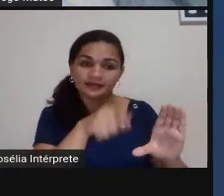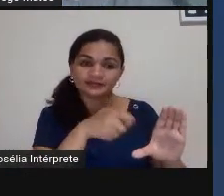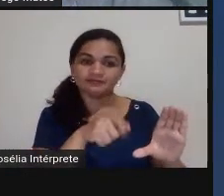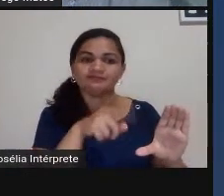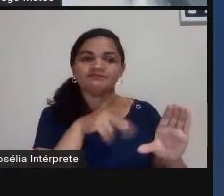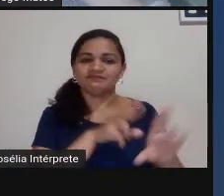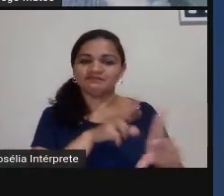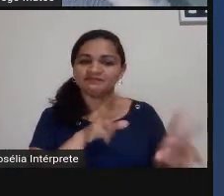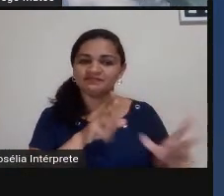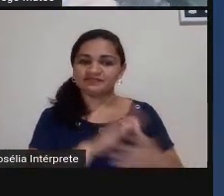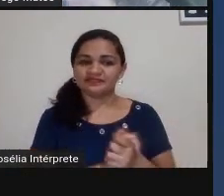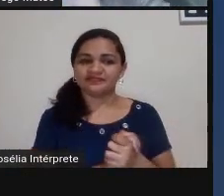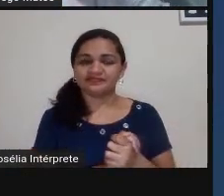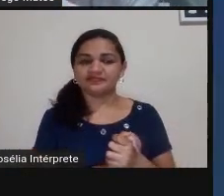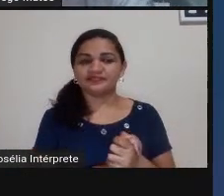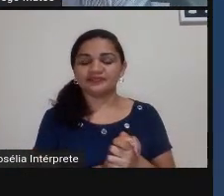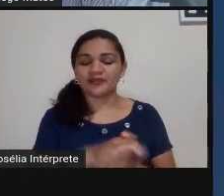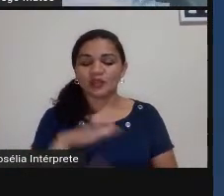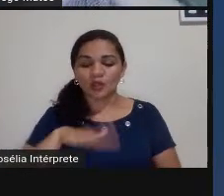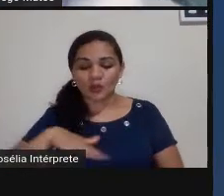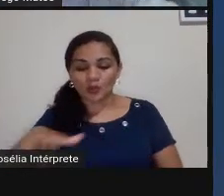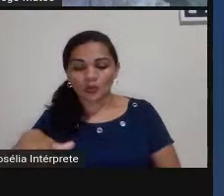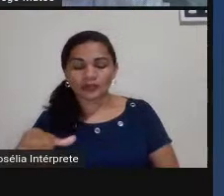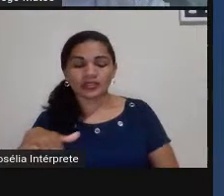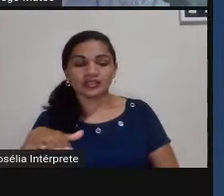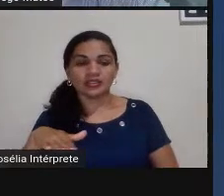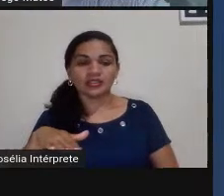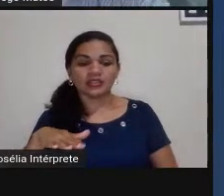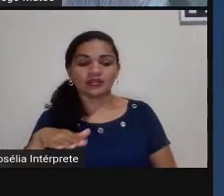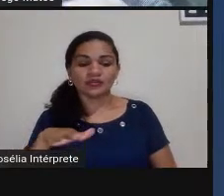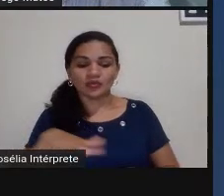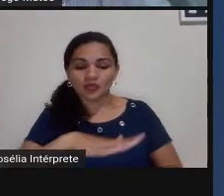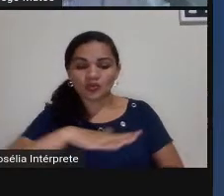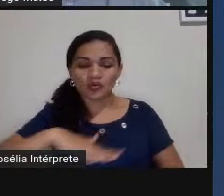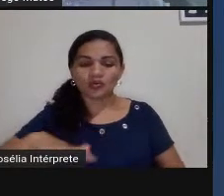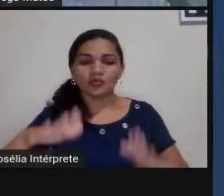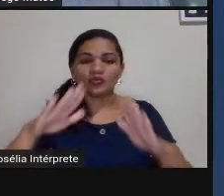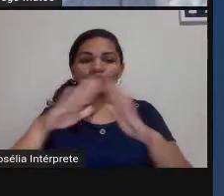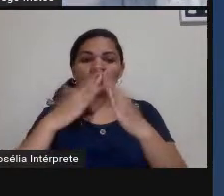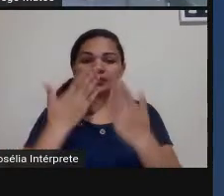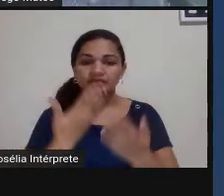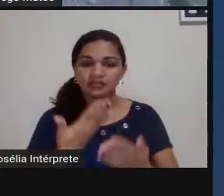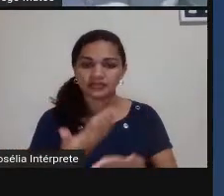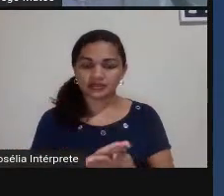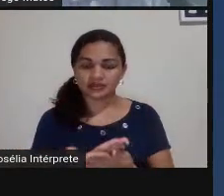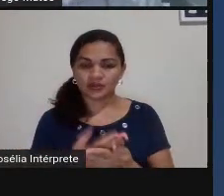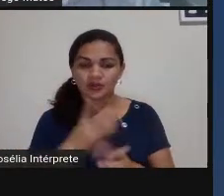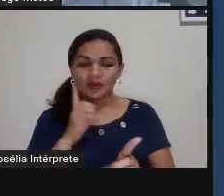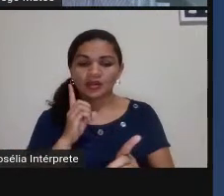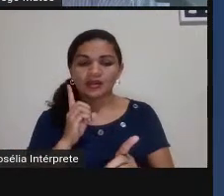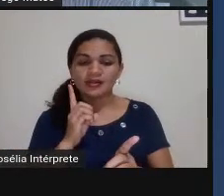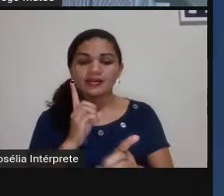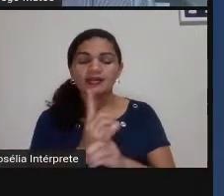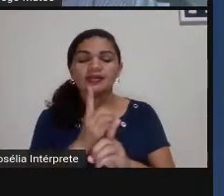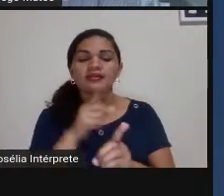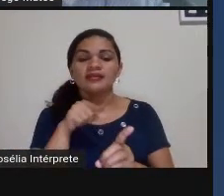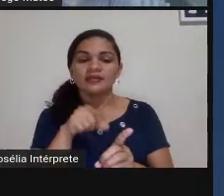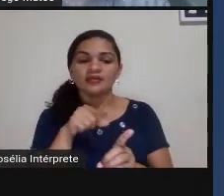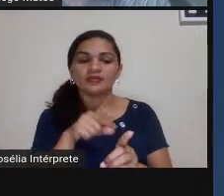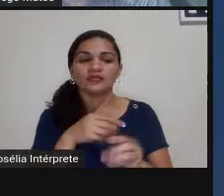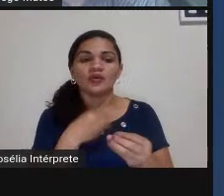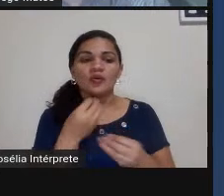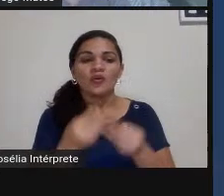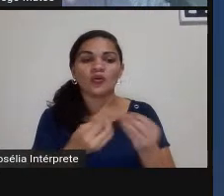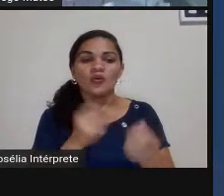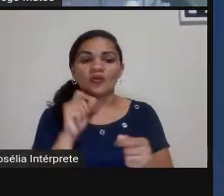duas formas e a criança através do ambiente escolar ela descobre uma forma de se aproveitar